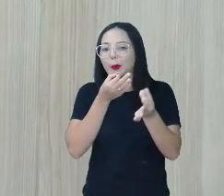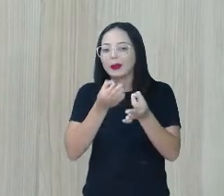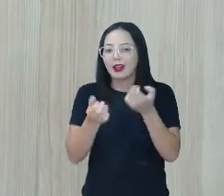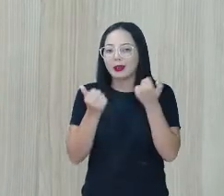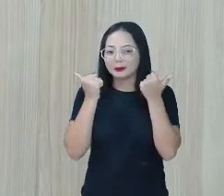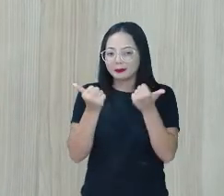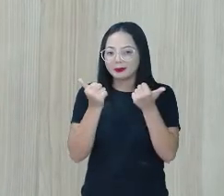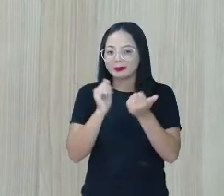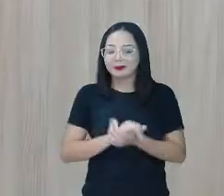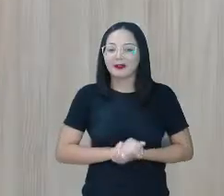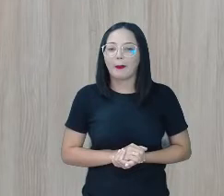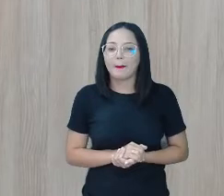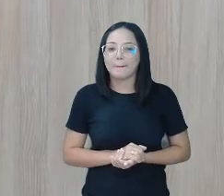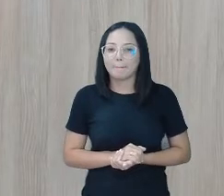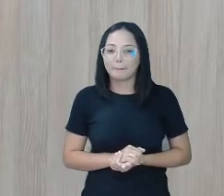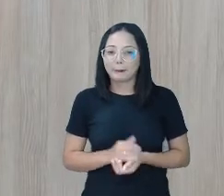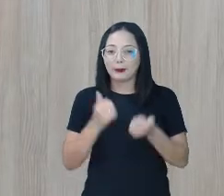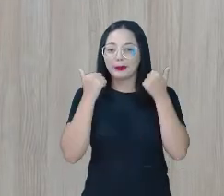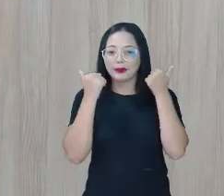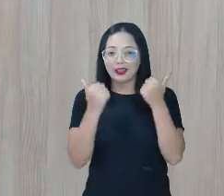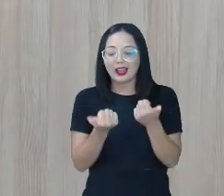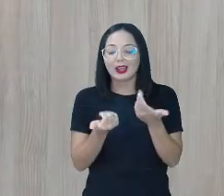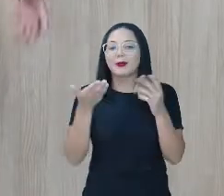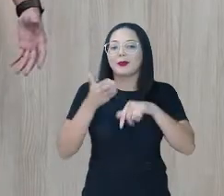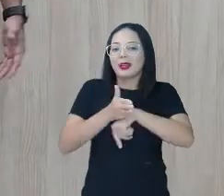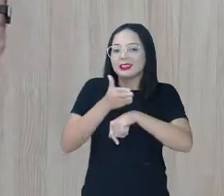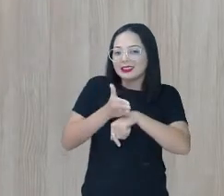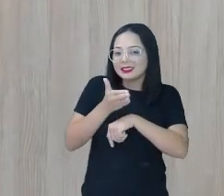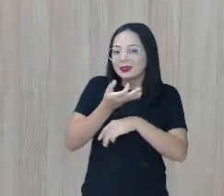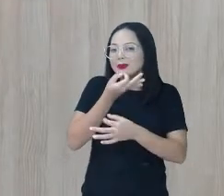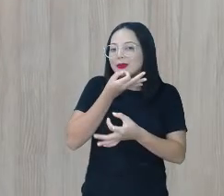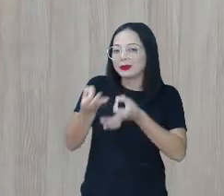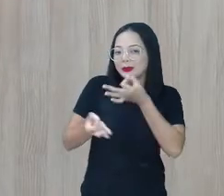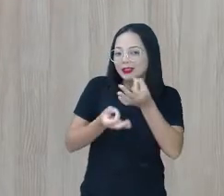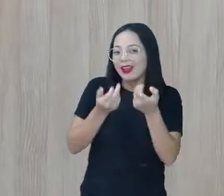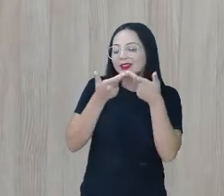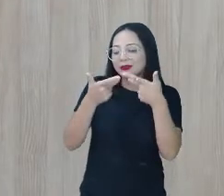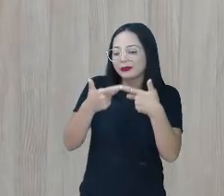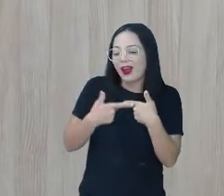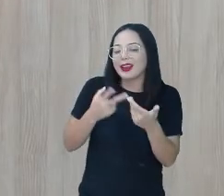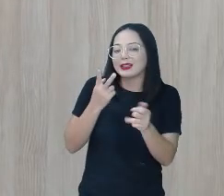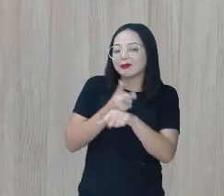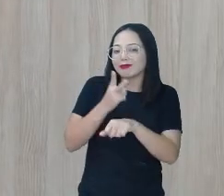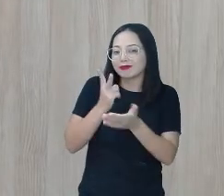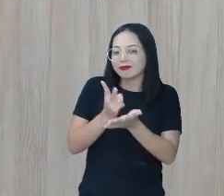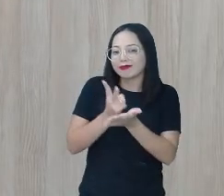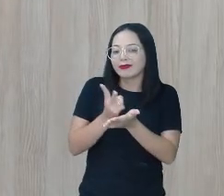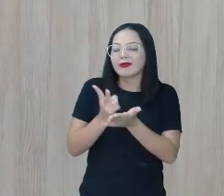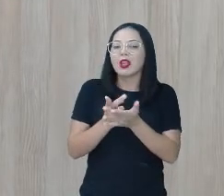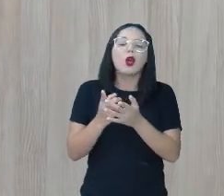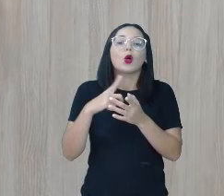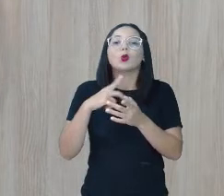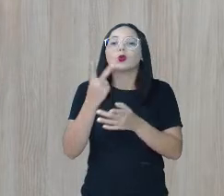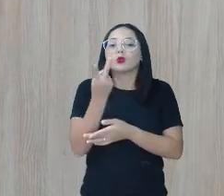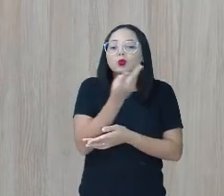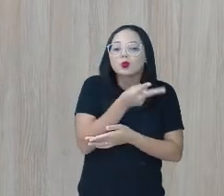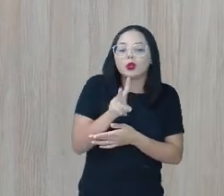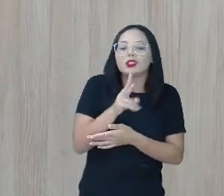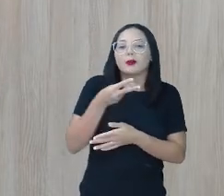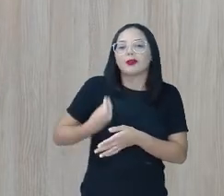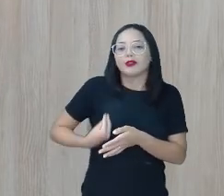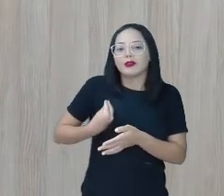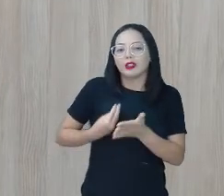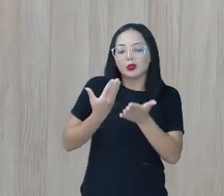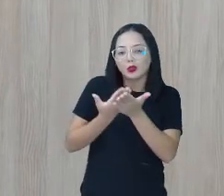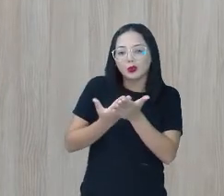Até mais. Então é isso, pessoal. Participe aí no chat, fale com a gente. A gente passou aí 2 semanas